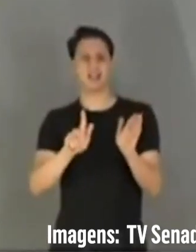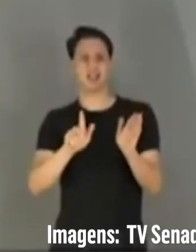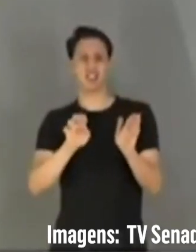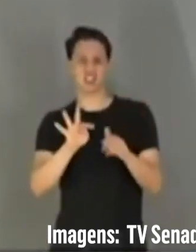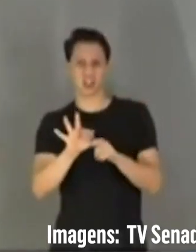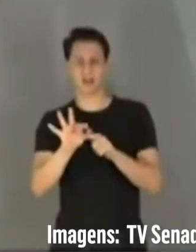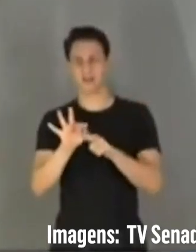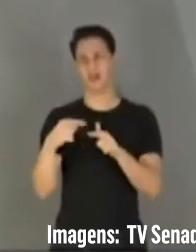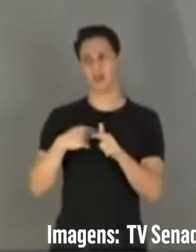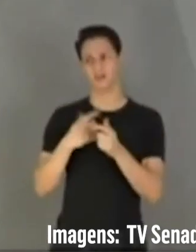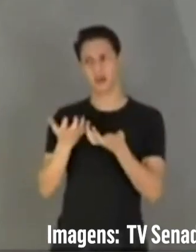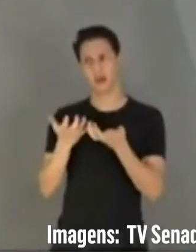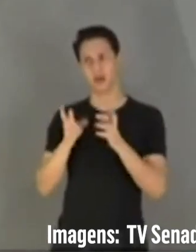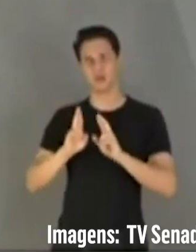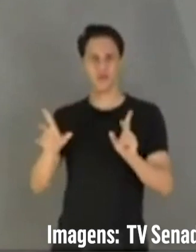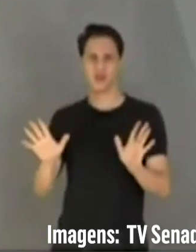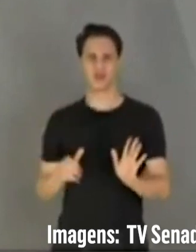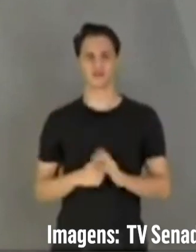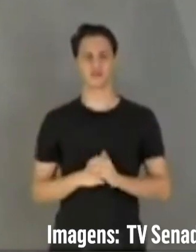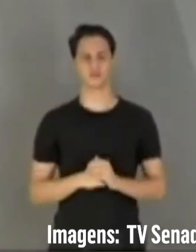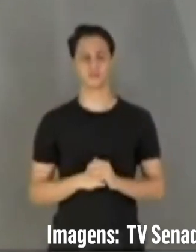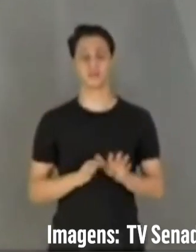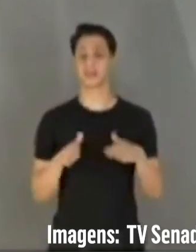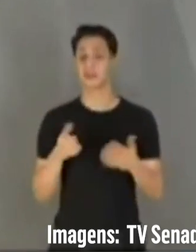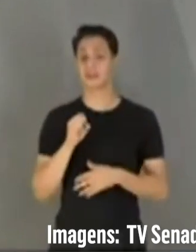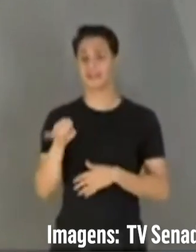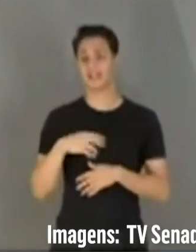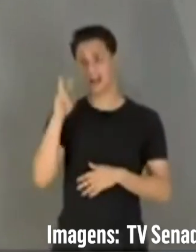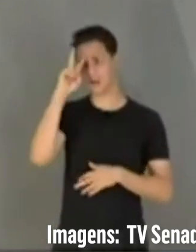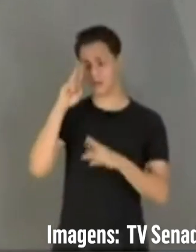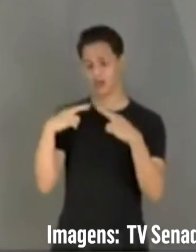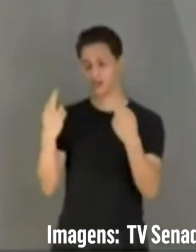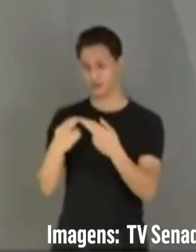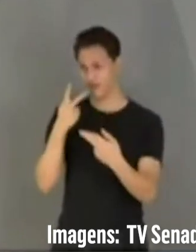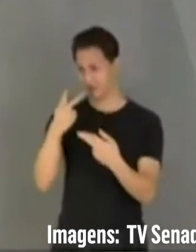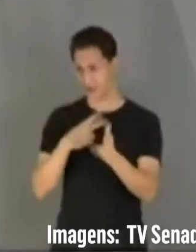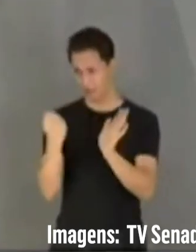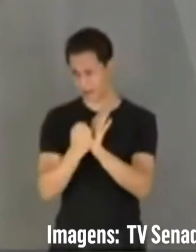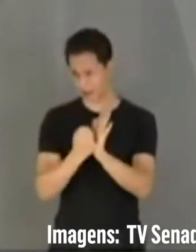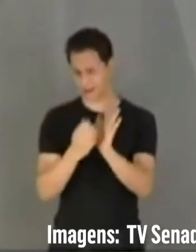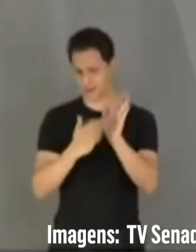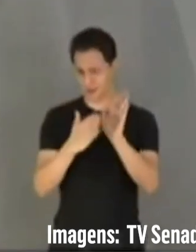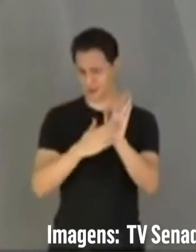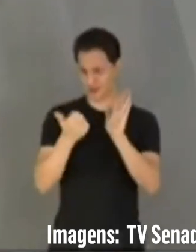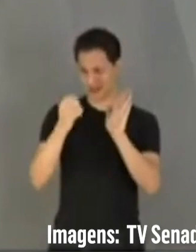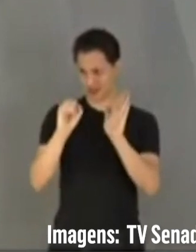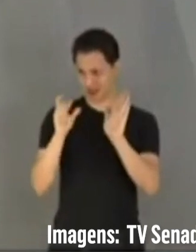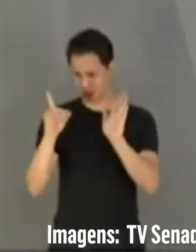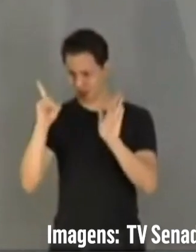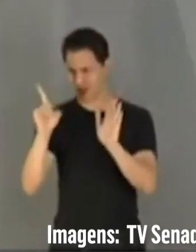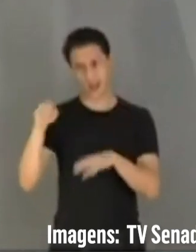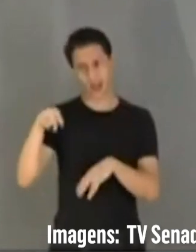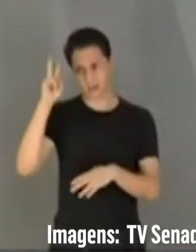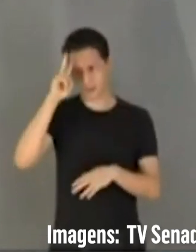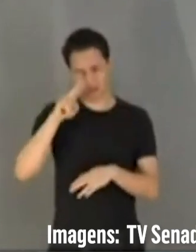vou repassar esse valor. Então, se na memória de reunião constavam 10 dólares, é uma memória unilateral,